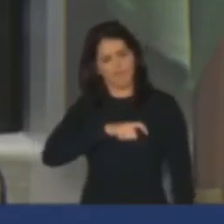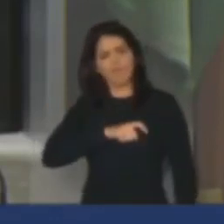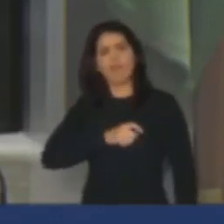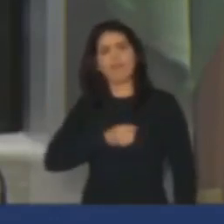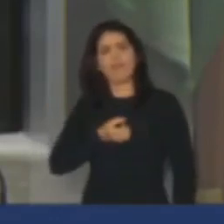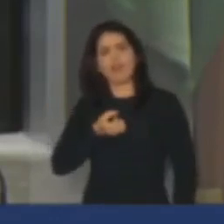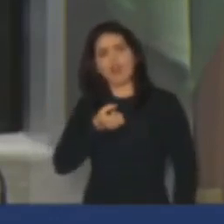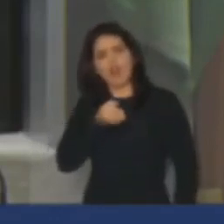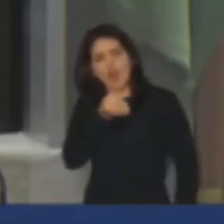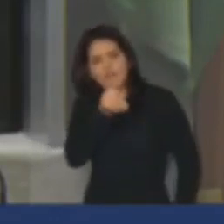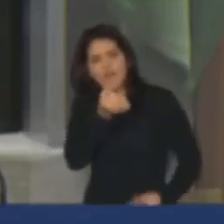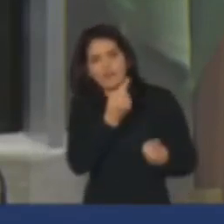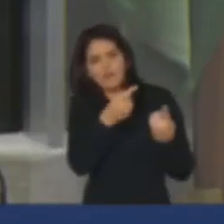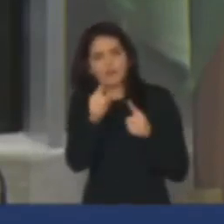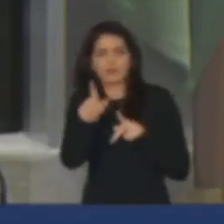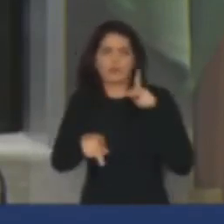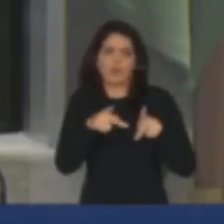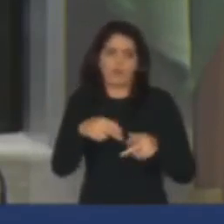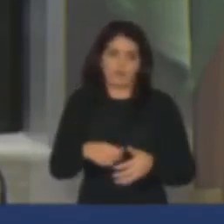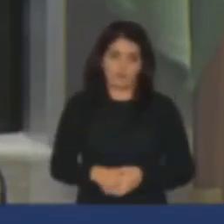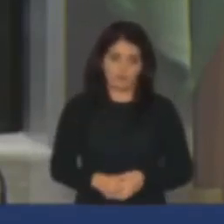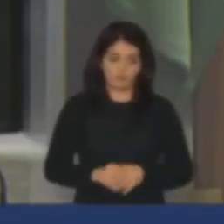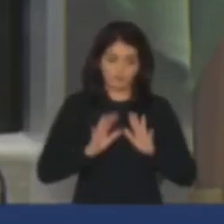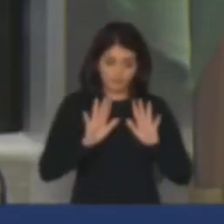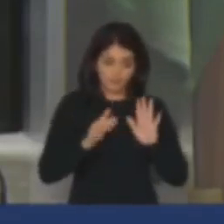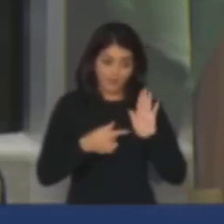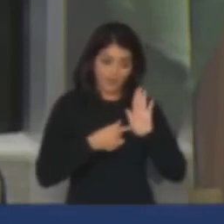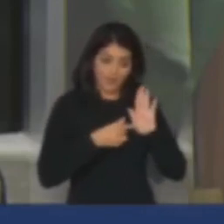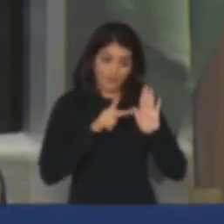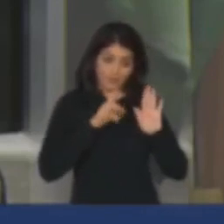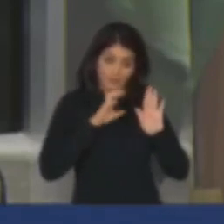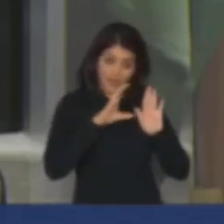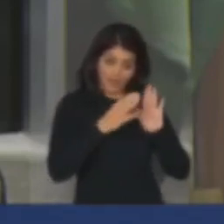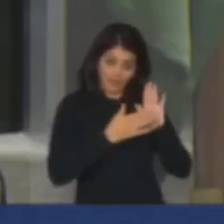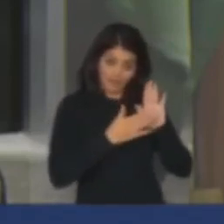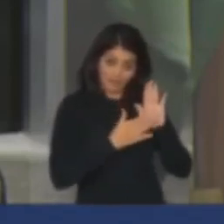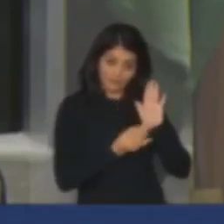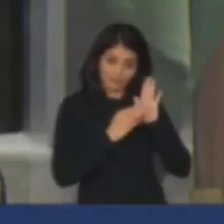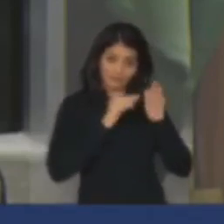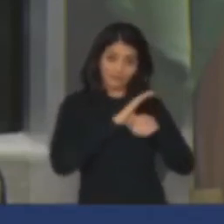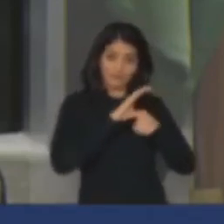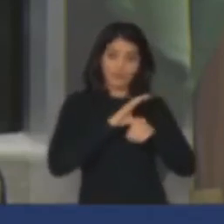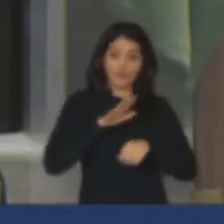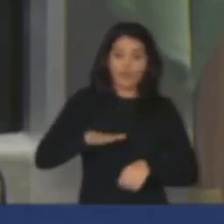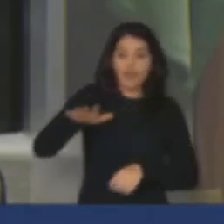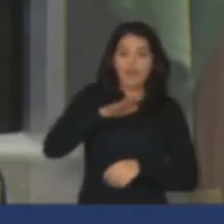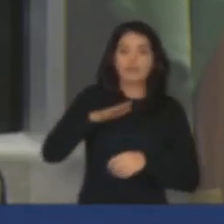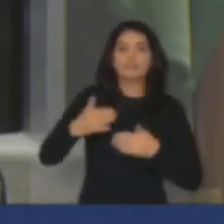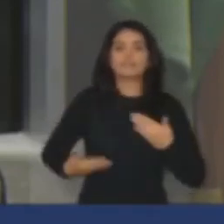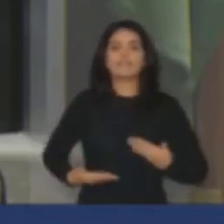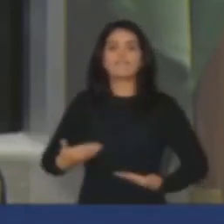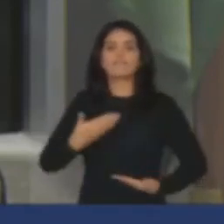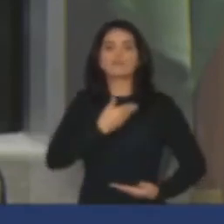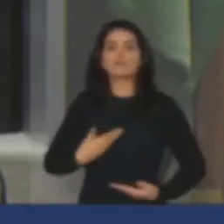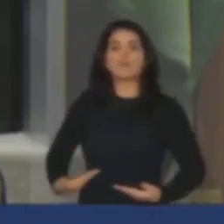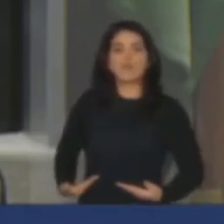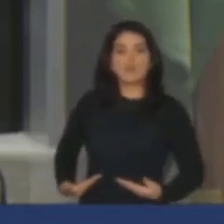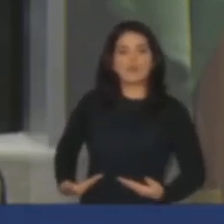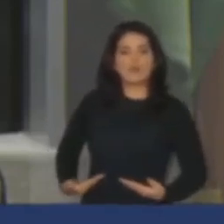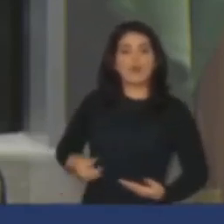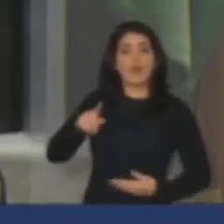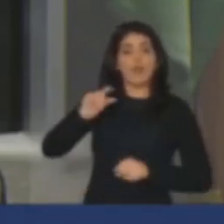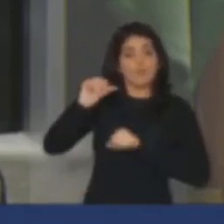da tribuna da Câmara dos Deputados. Ela é uma reforma trabalhista do serviço público, nada tem a ver de